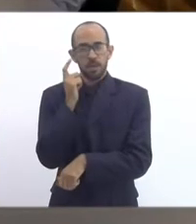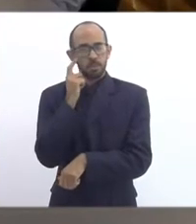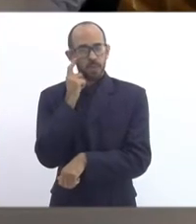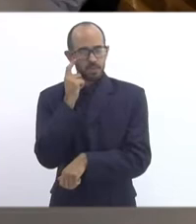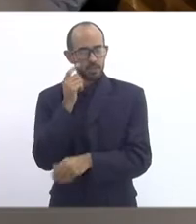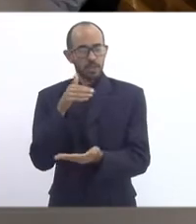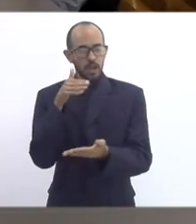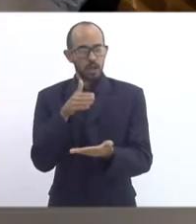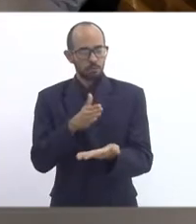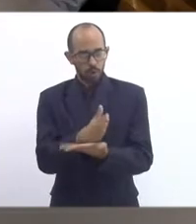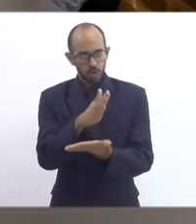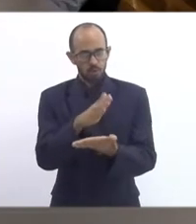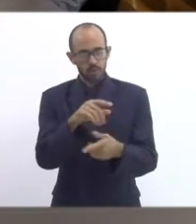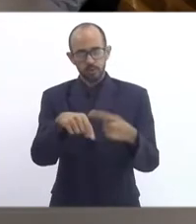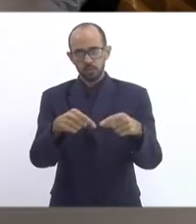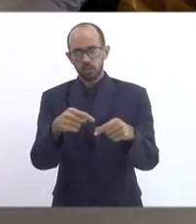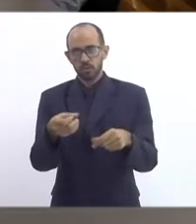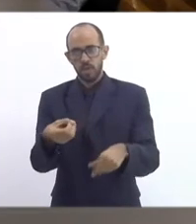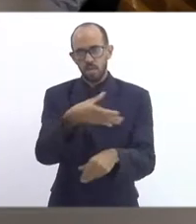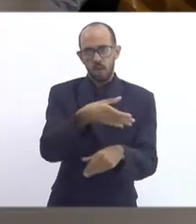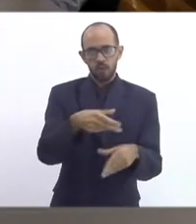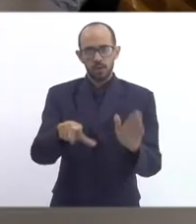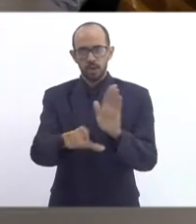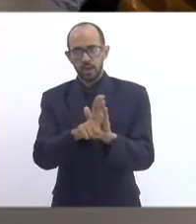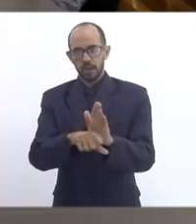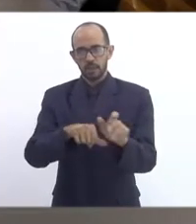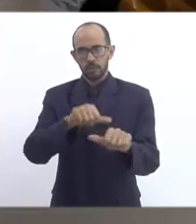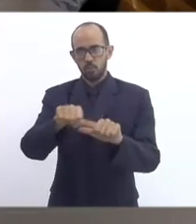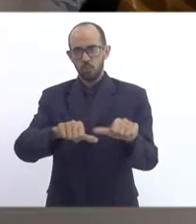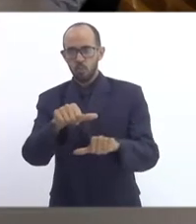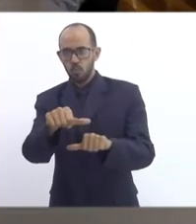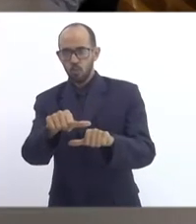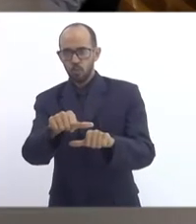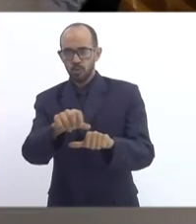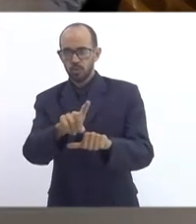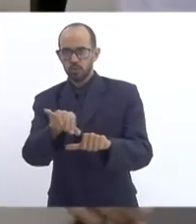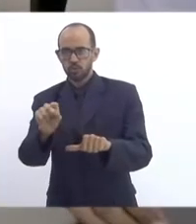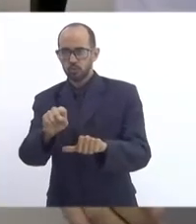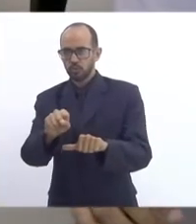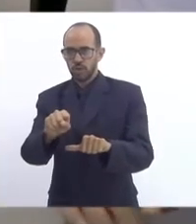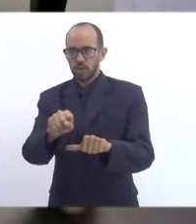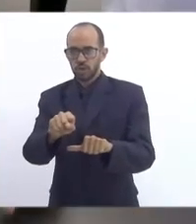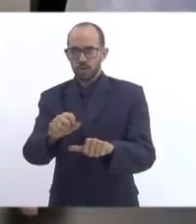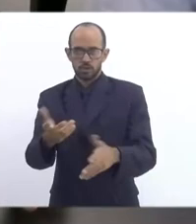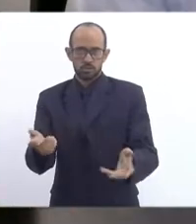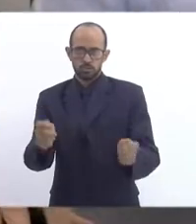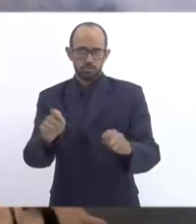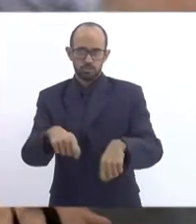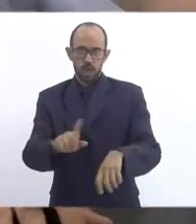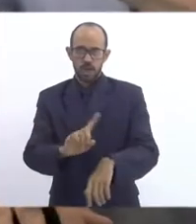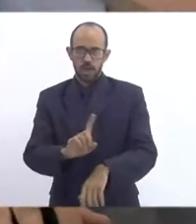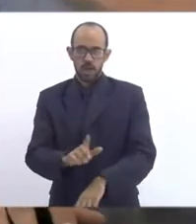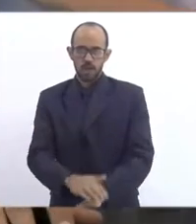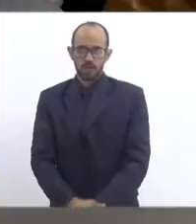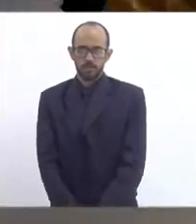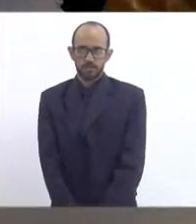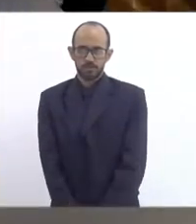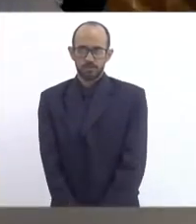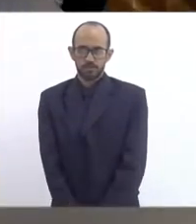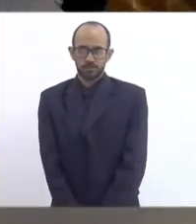querer mudar a data. Não então, dá. Uma nova lei que muda a data de uma homenagem já feita vai virar a casa da mãe Joana. 30 de